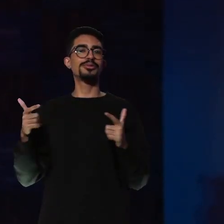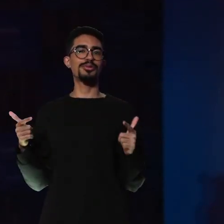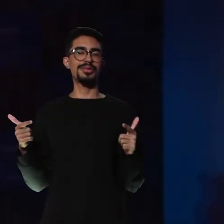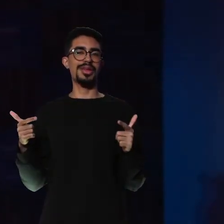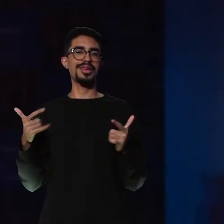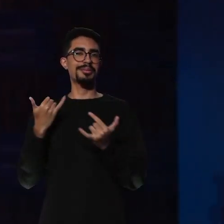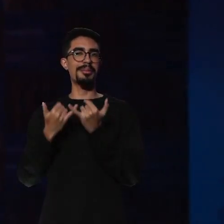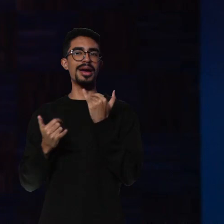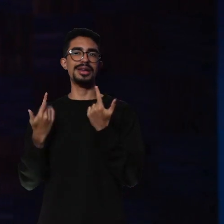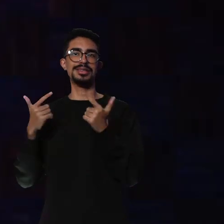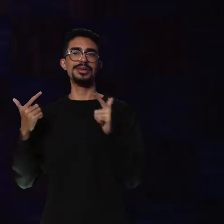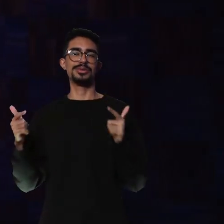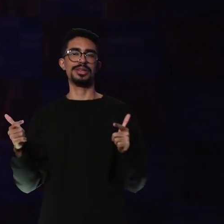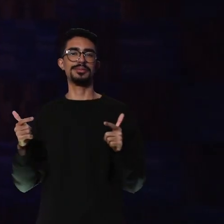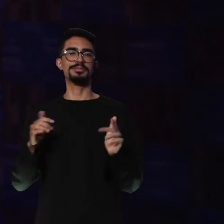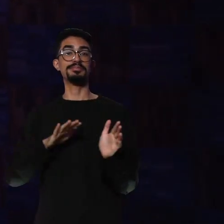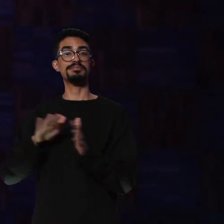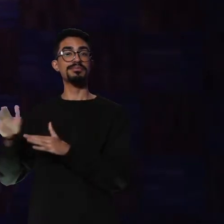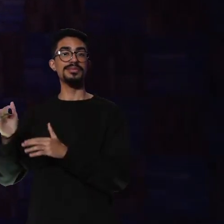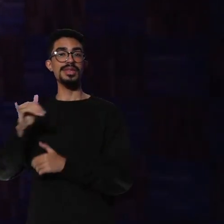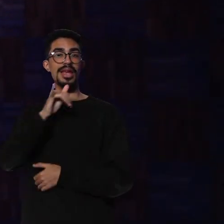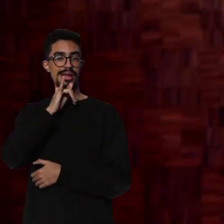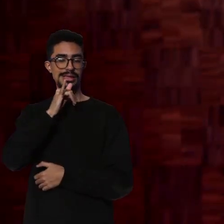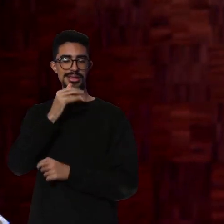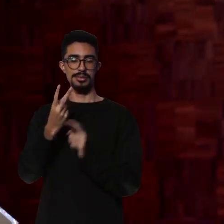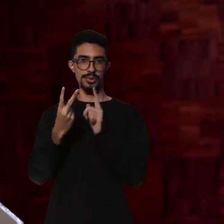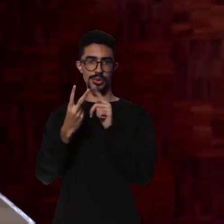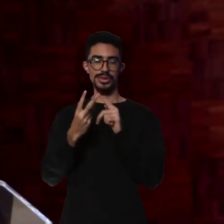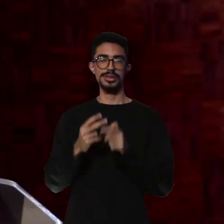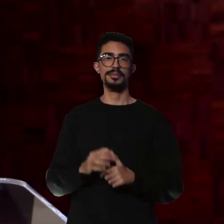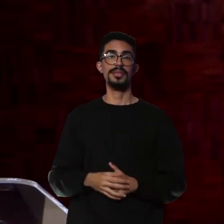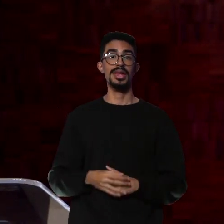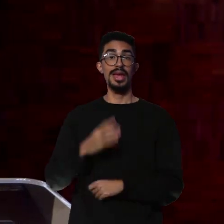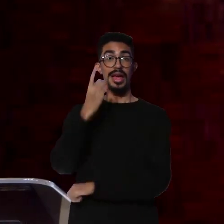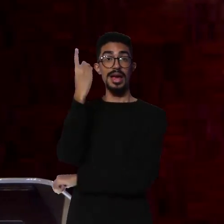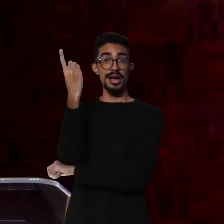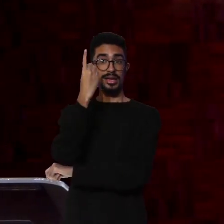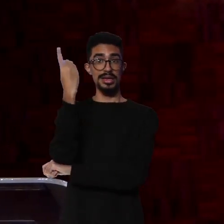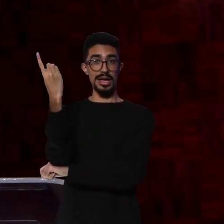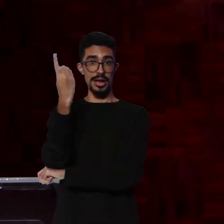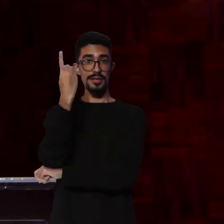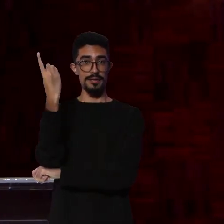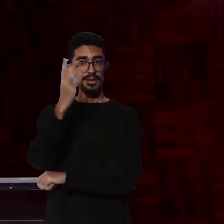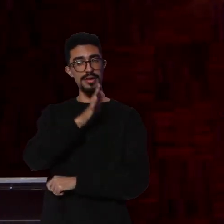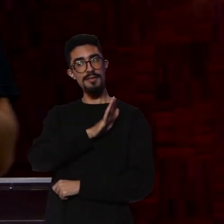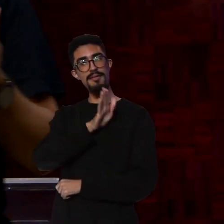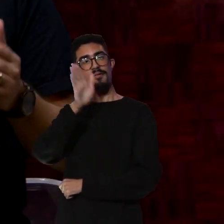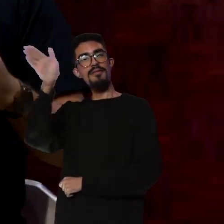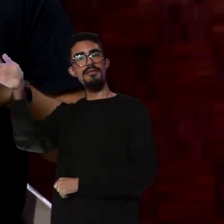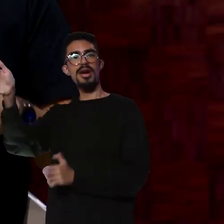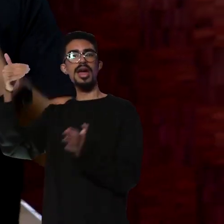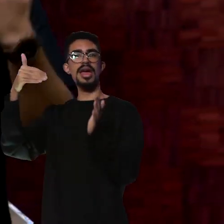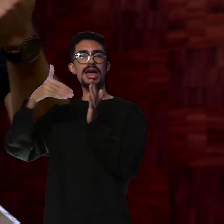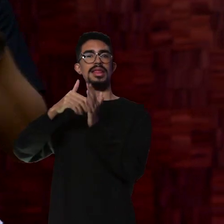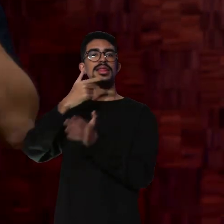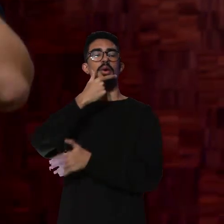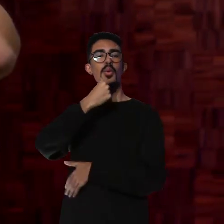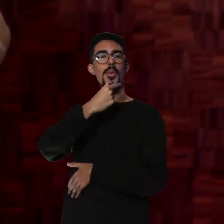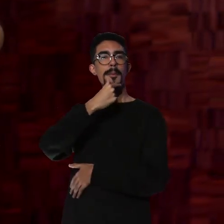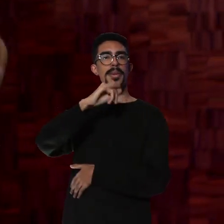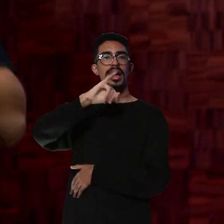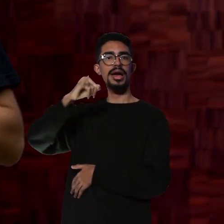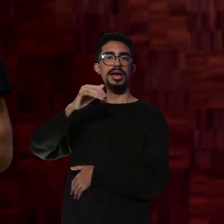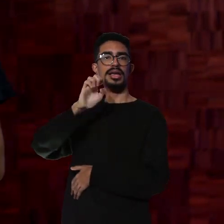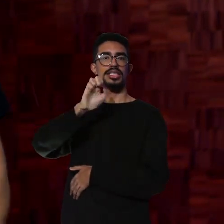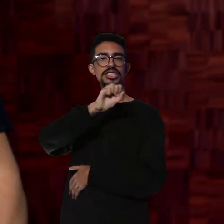Ou, por exemplo, quando Davi é enviado por seu pai Jessé para junto do fronte de batalha onde estavam seus irmãos, para levar algumas comidas para